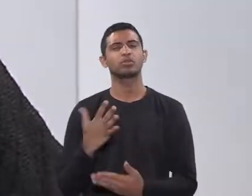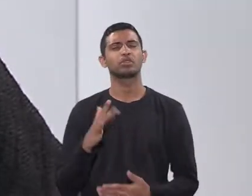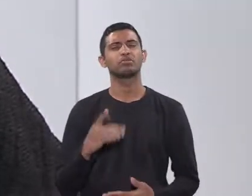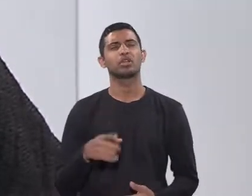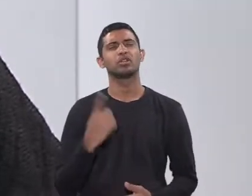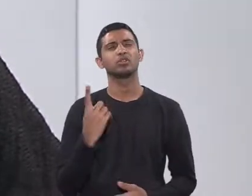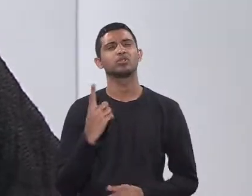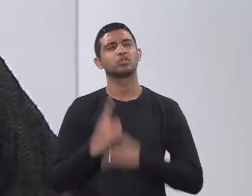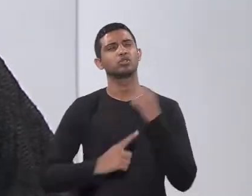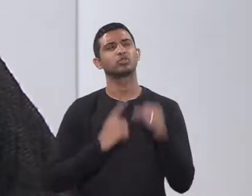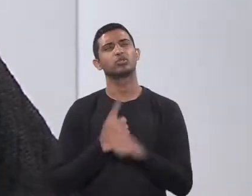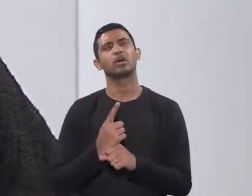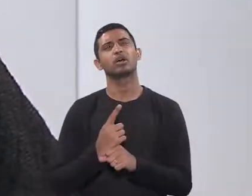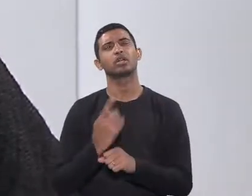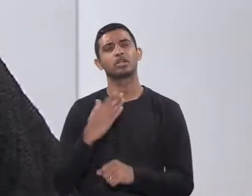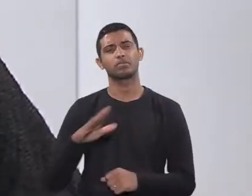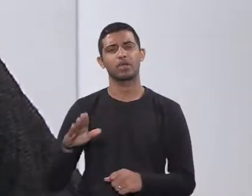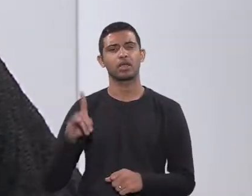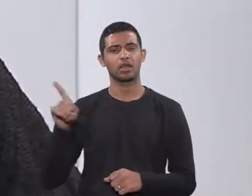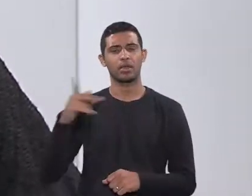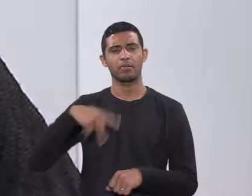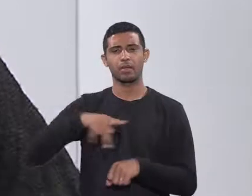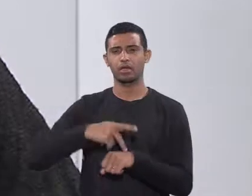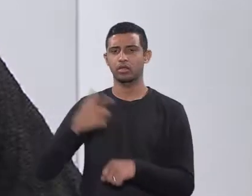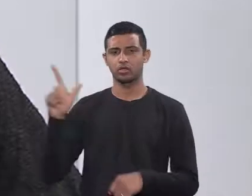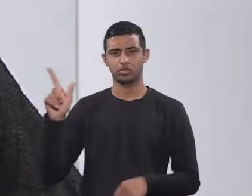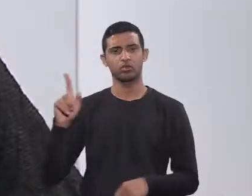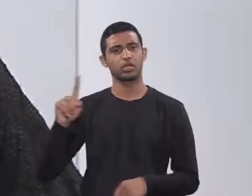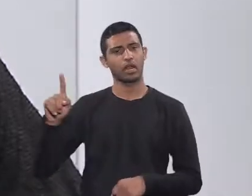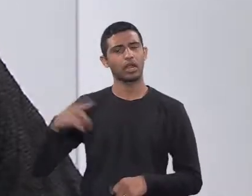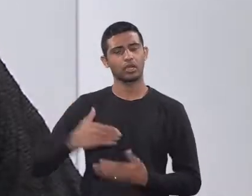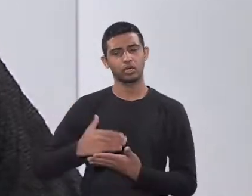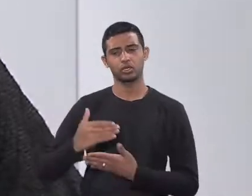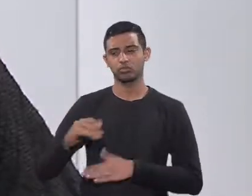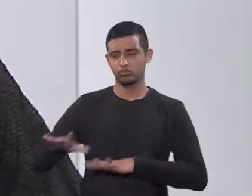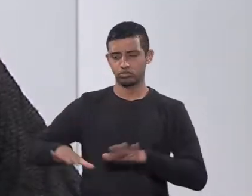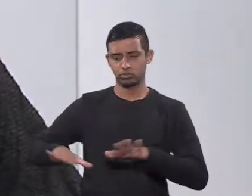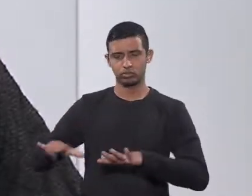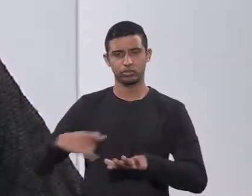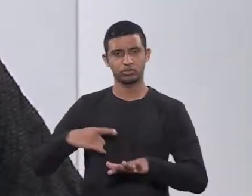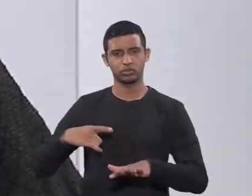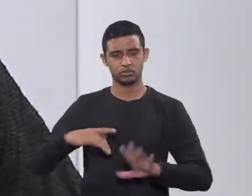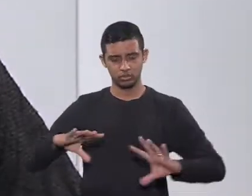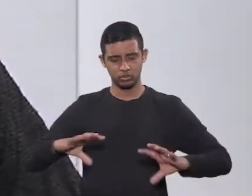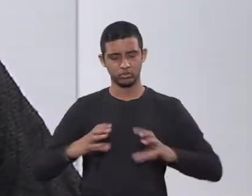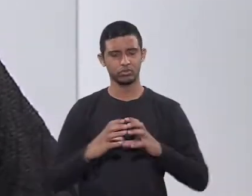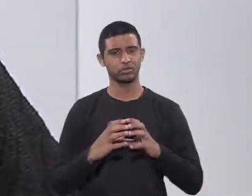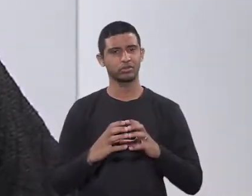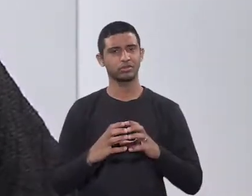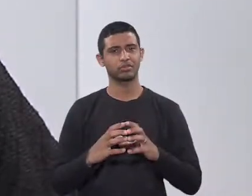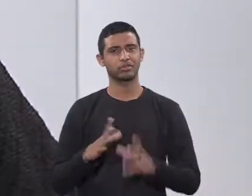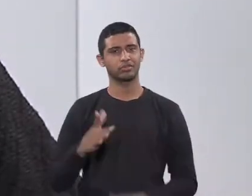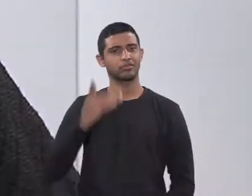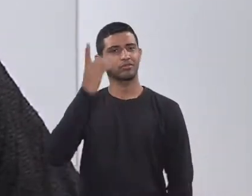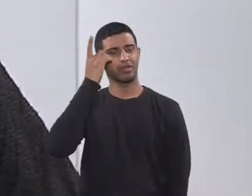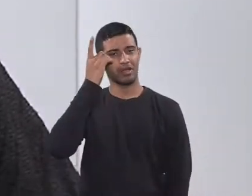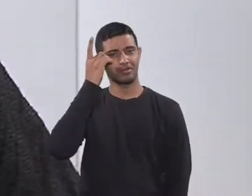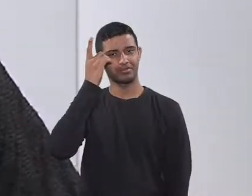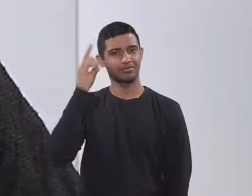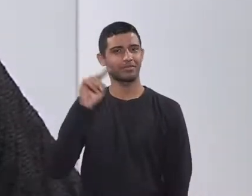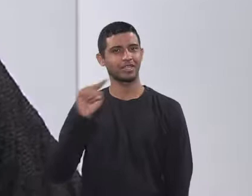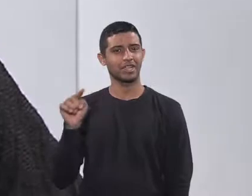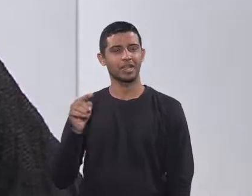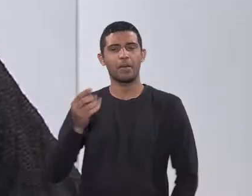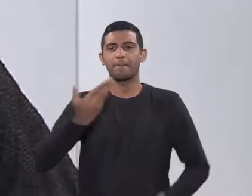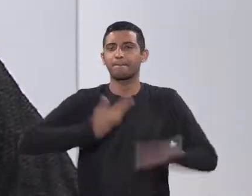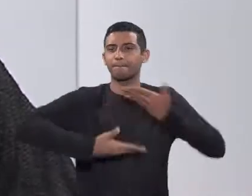meio no exterior. Eles criaram agora uma classe Down para que eles possam